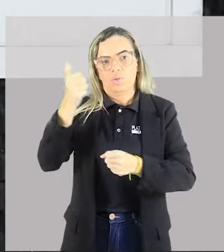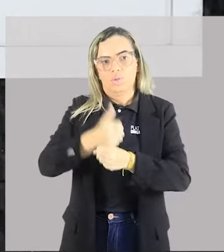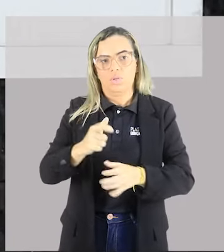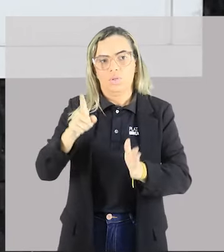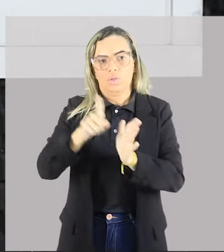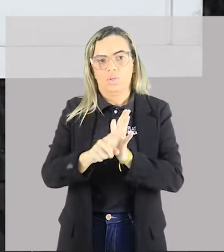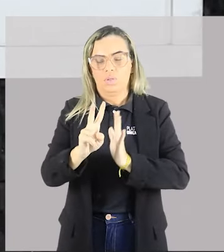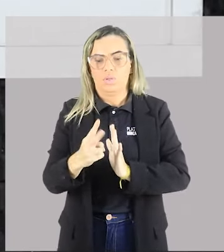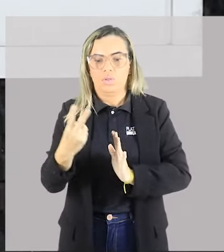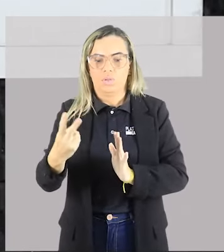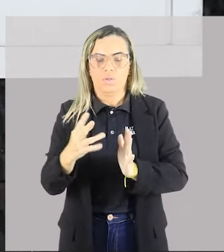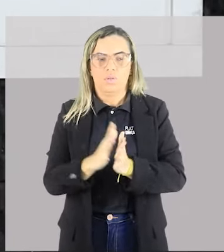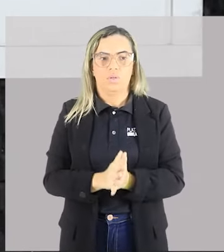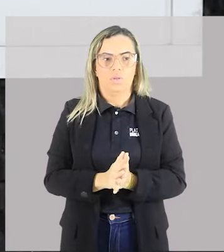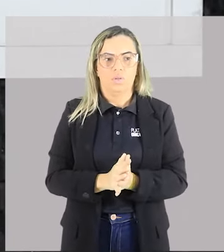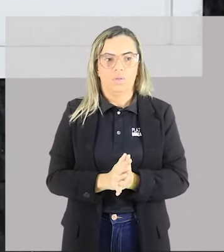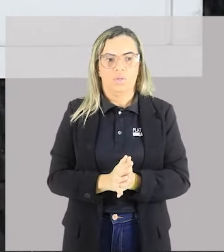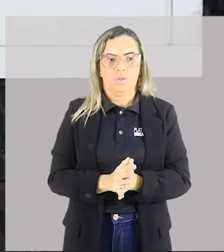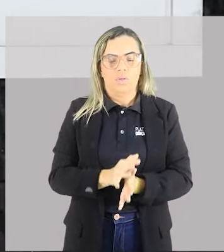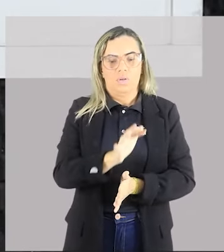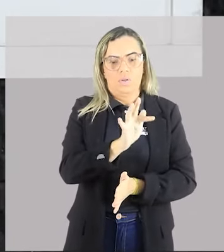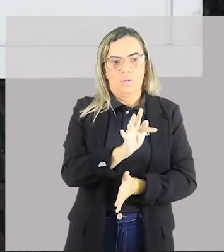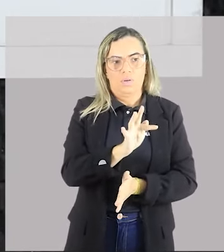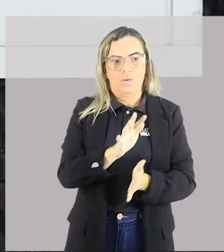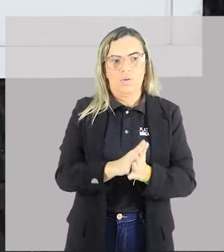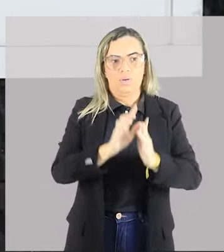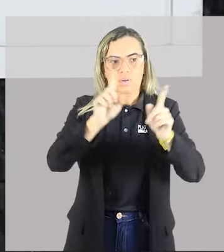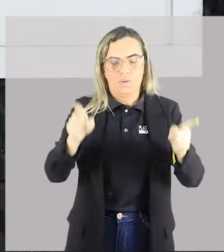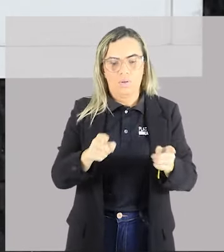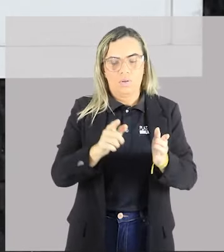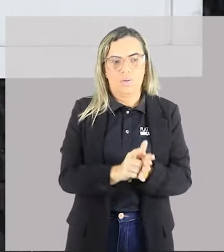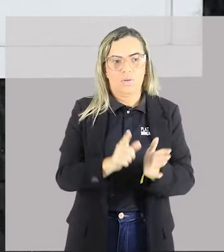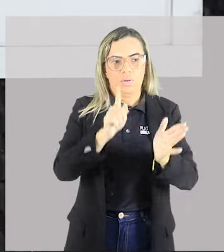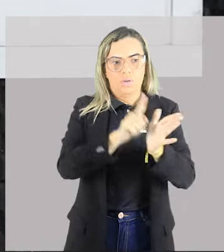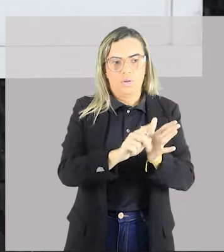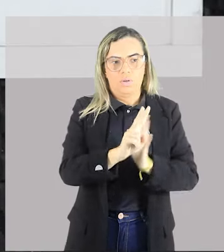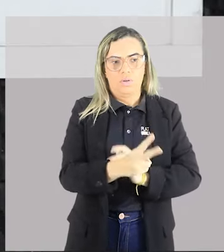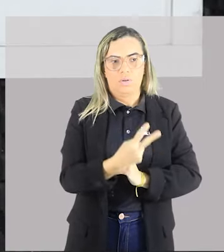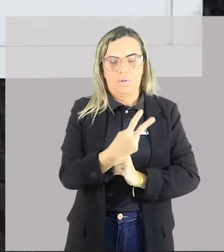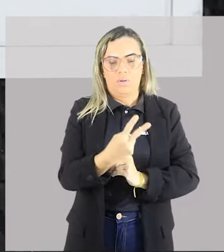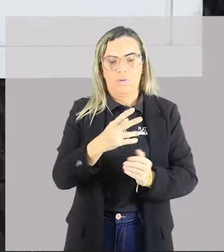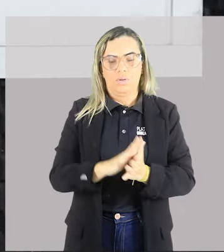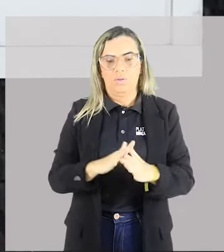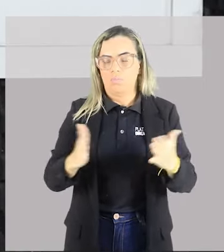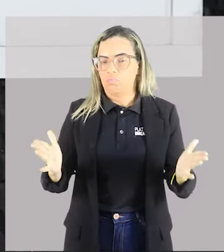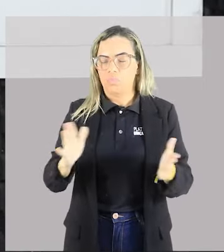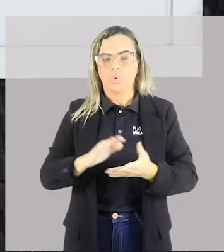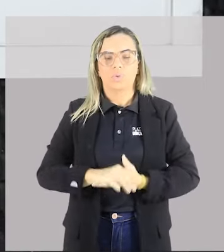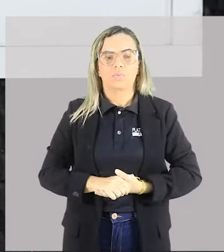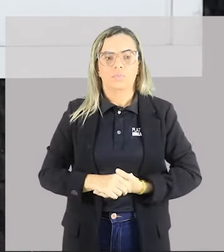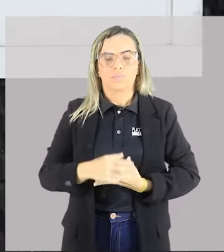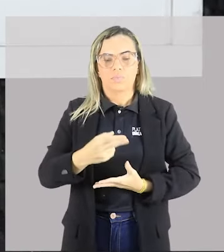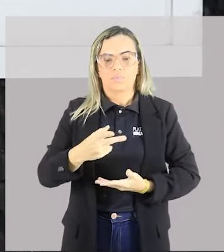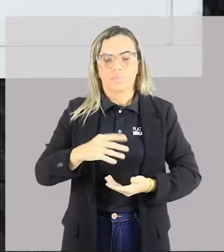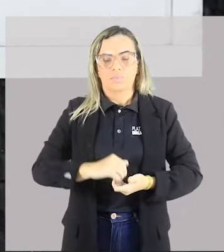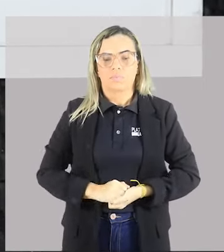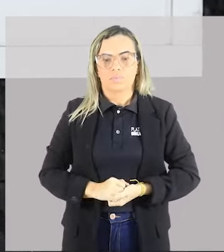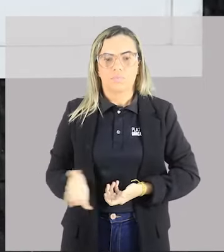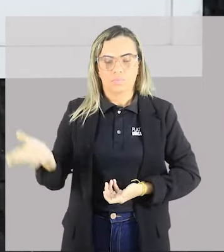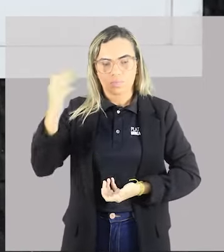calcular que nós chamamos de f-2 você vai na função e vai substituir aqui o X por -2